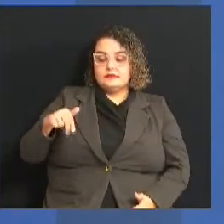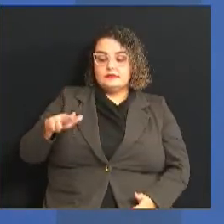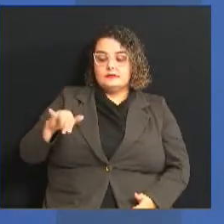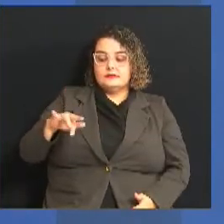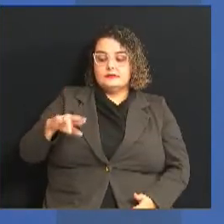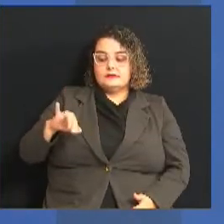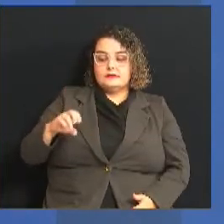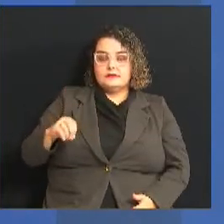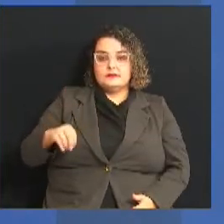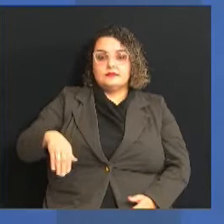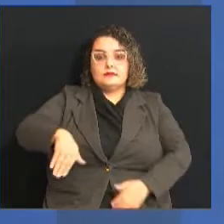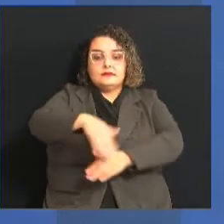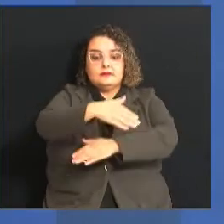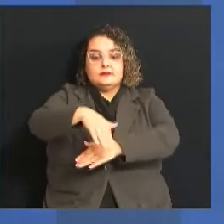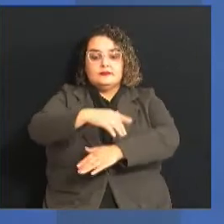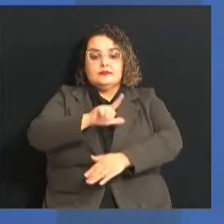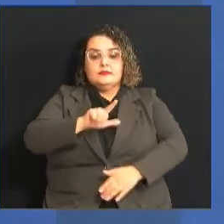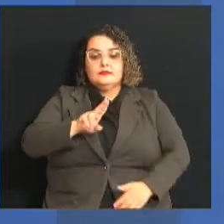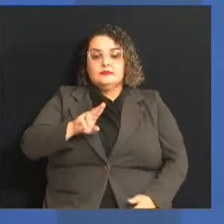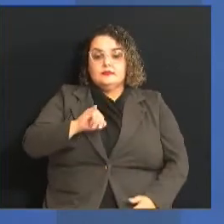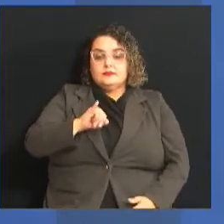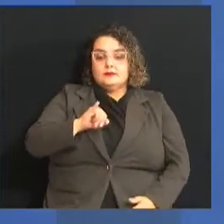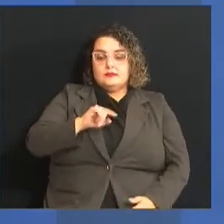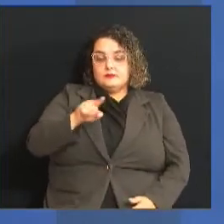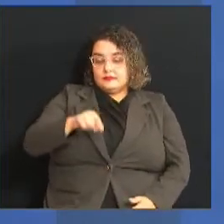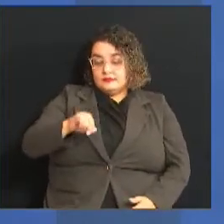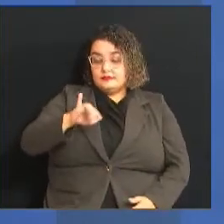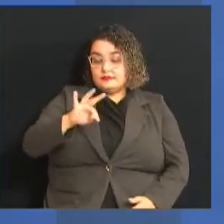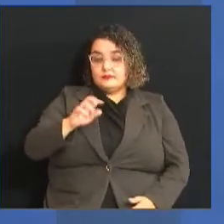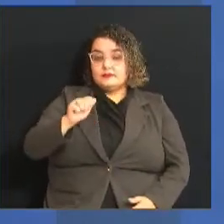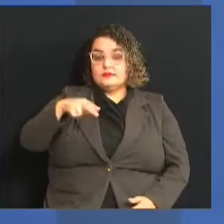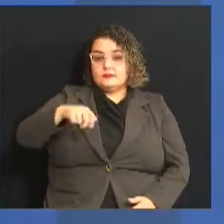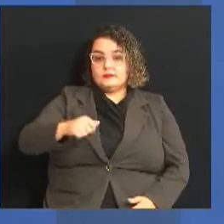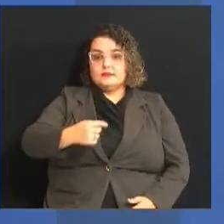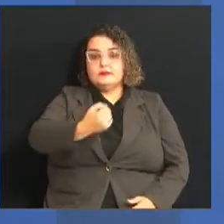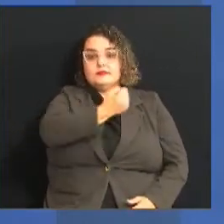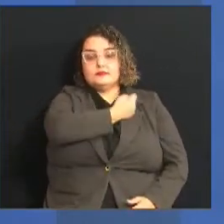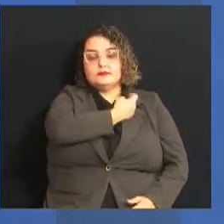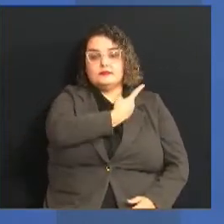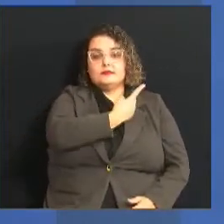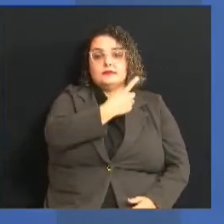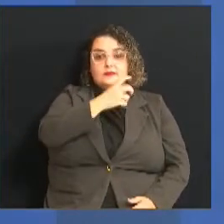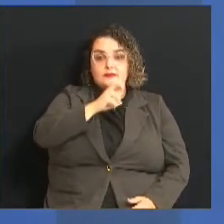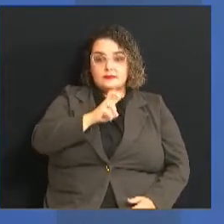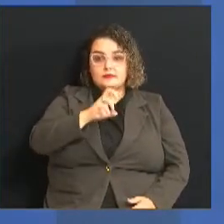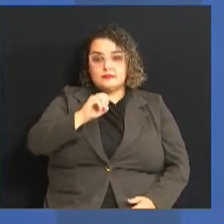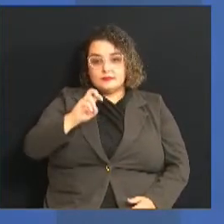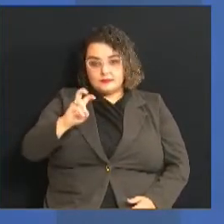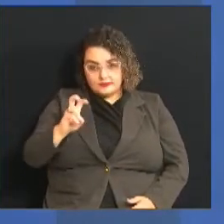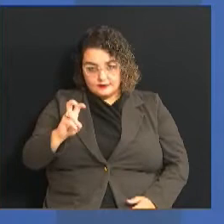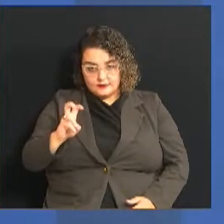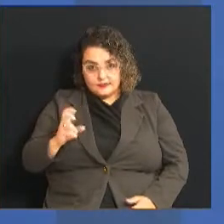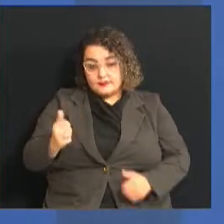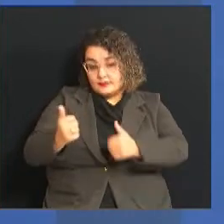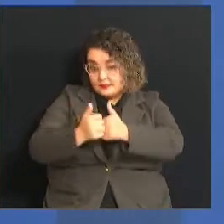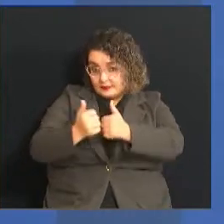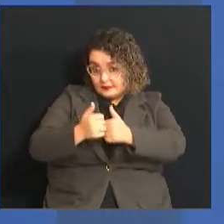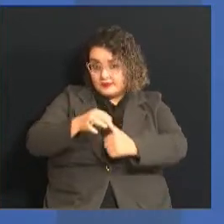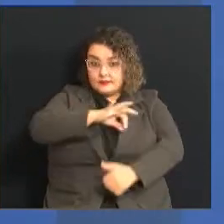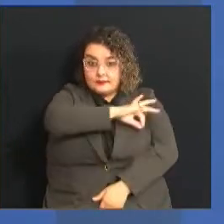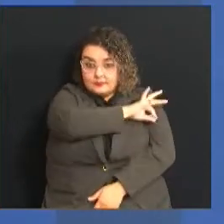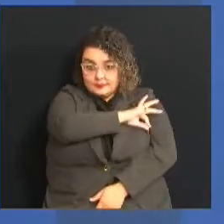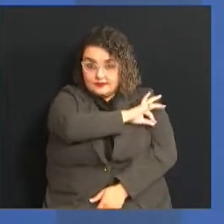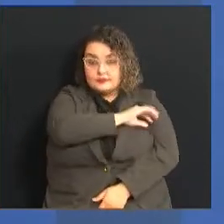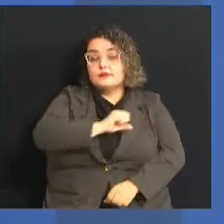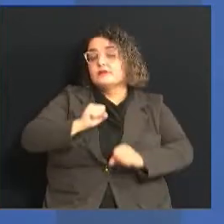Lusitana, com entrada pelo número 1055, no centro da cidade, bem próximo à Prefeitura Municipal. E você pode